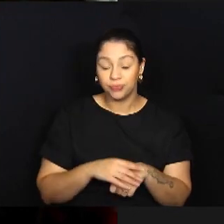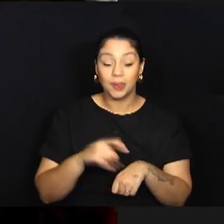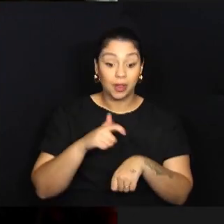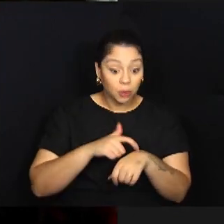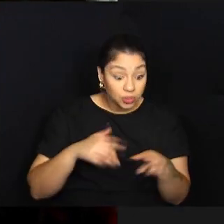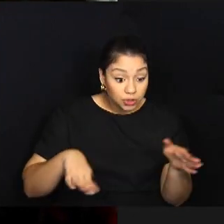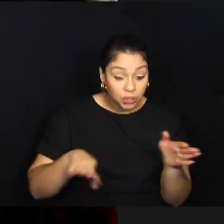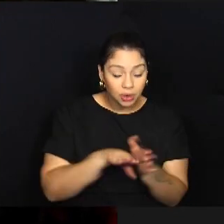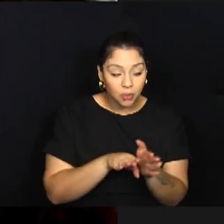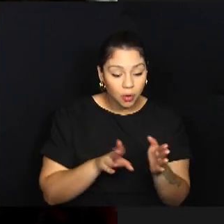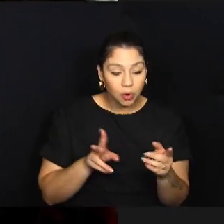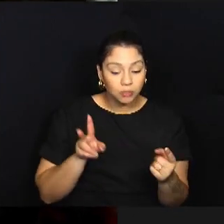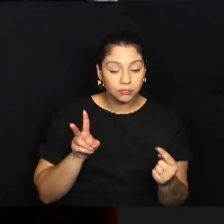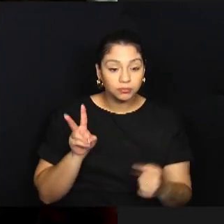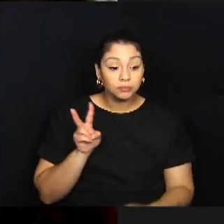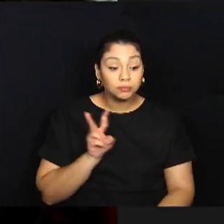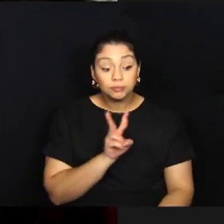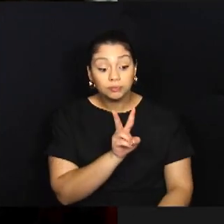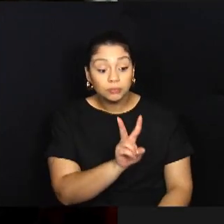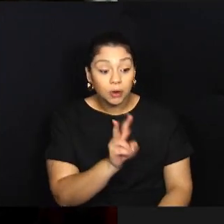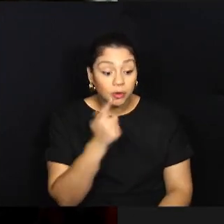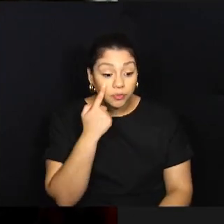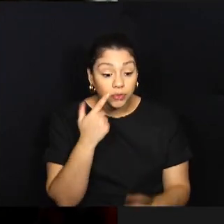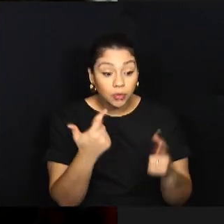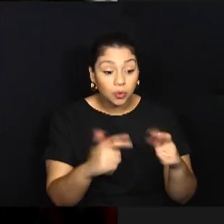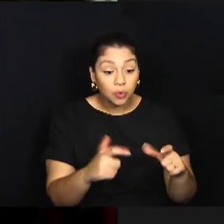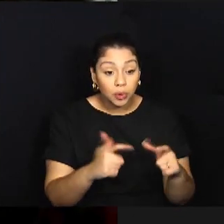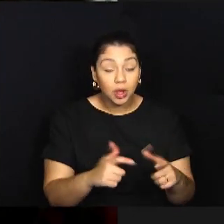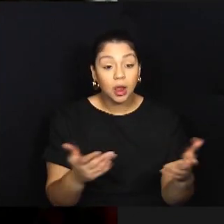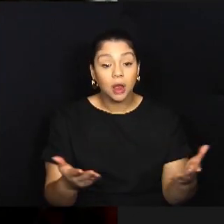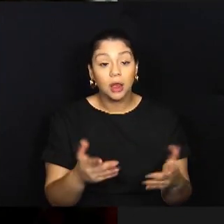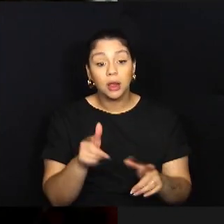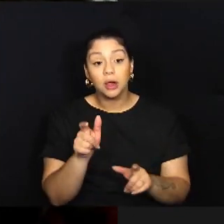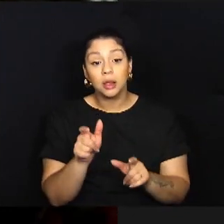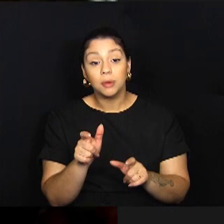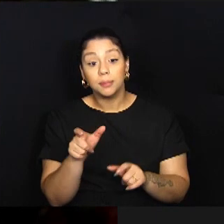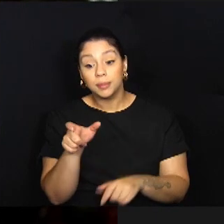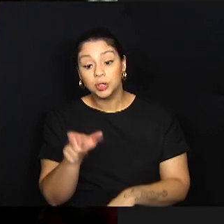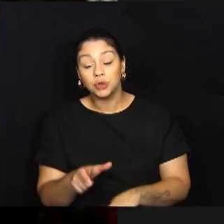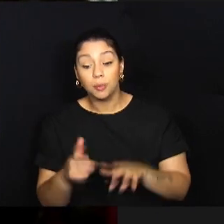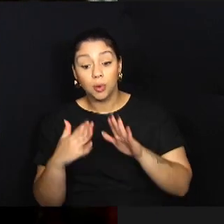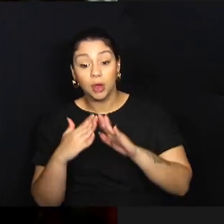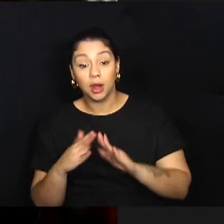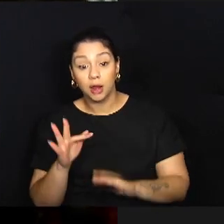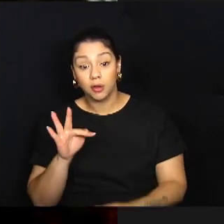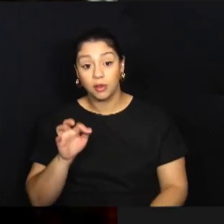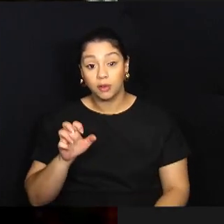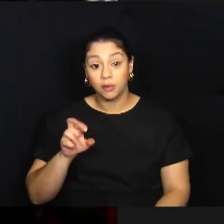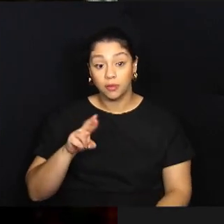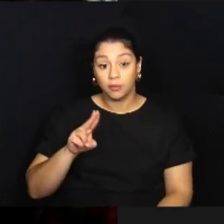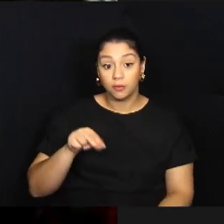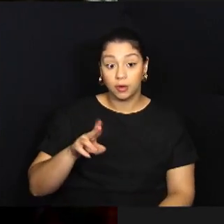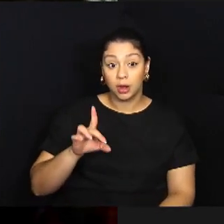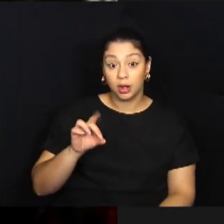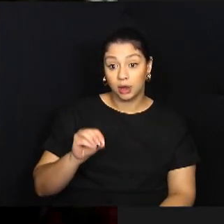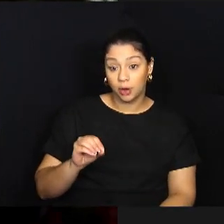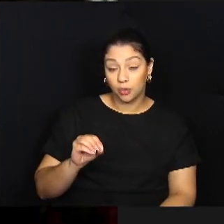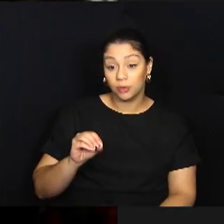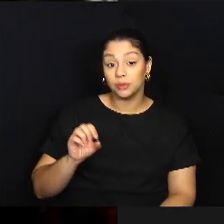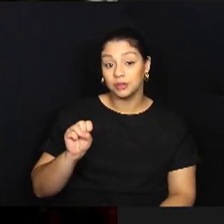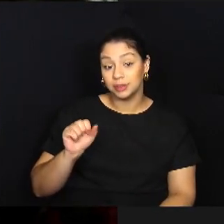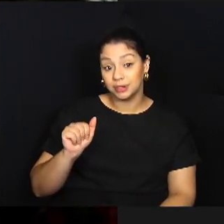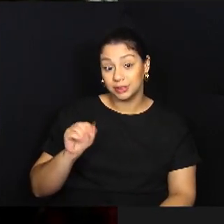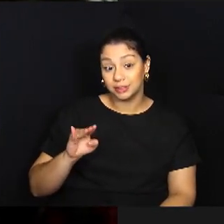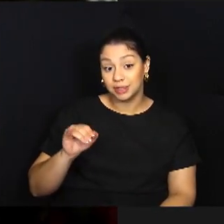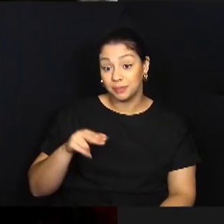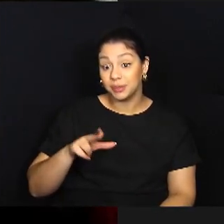e a gente foi verificar o lugar que ficava o hotel onde morava o Fernando Sabino, a gente ficou hospedado na mesma quadra em que o Fernando Sabino